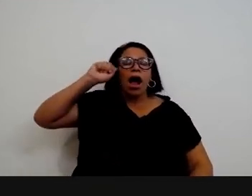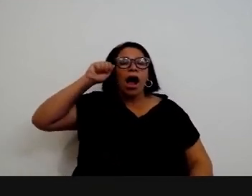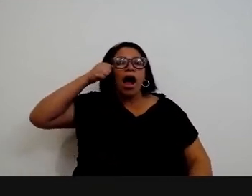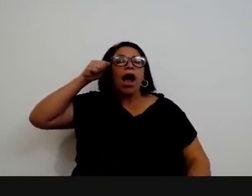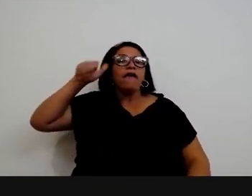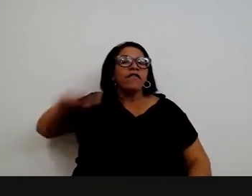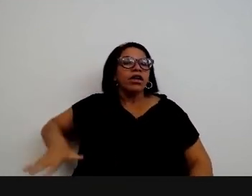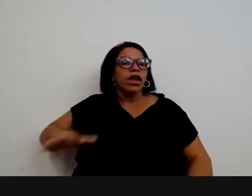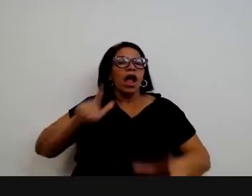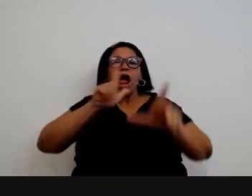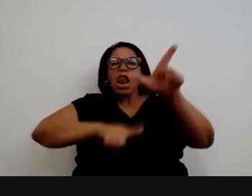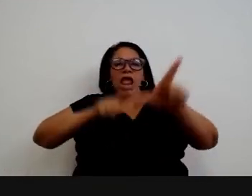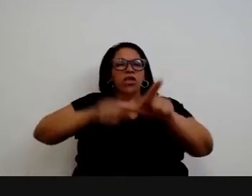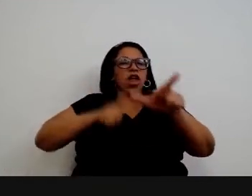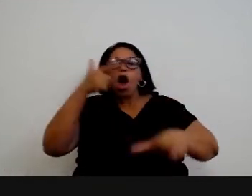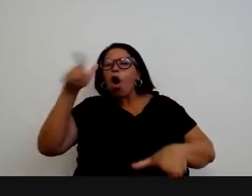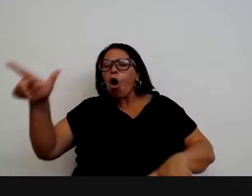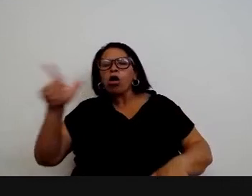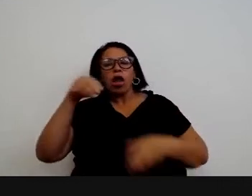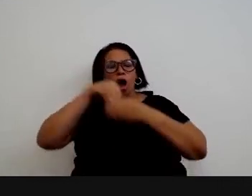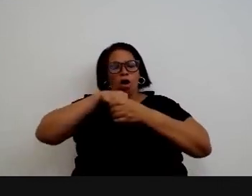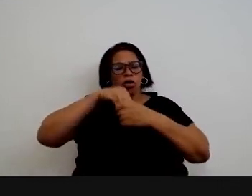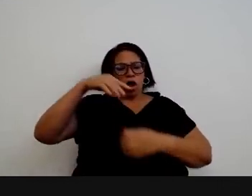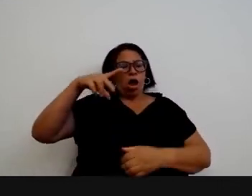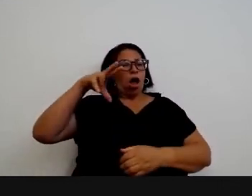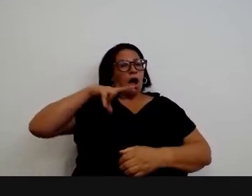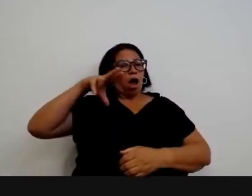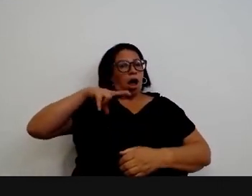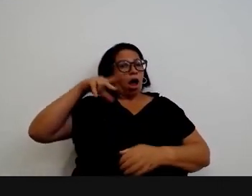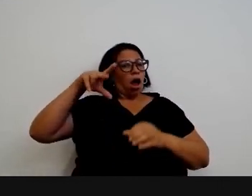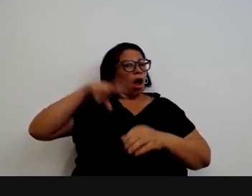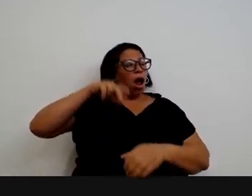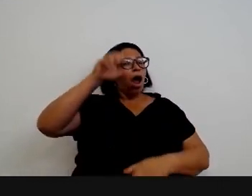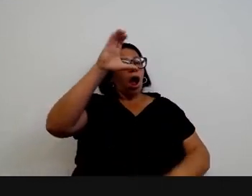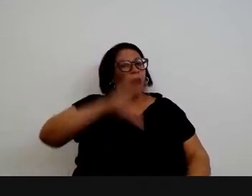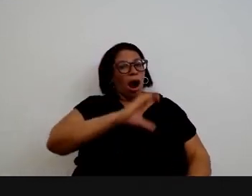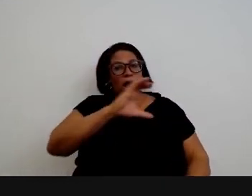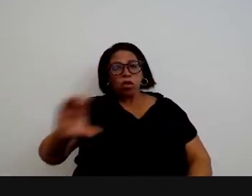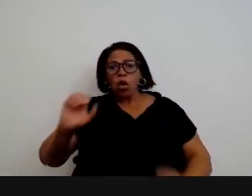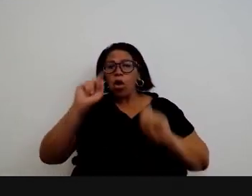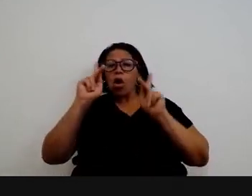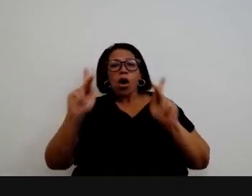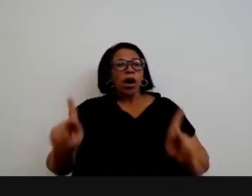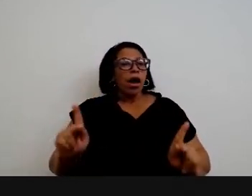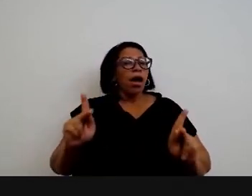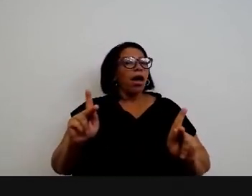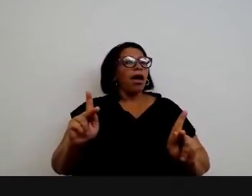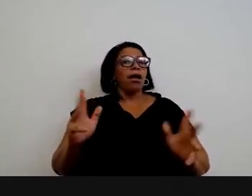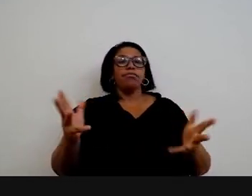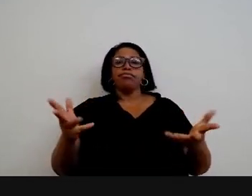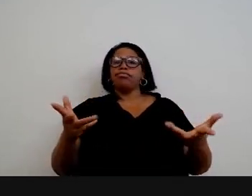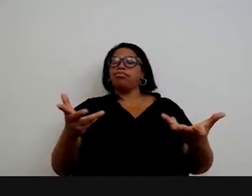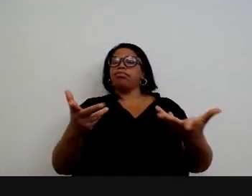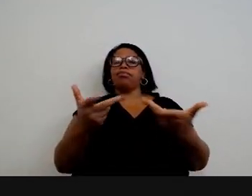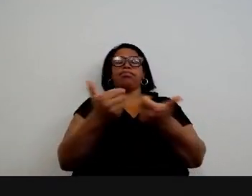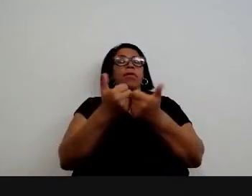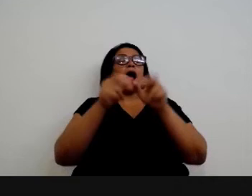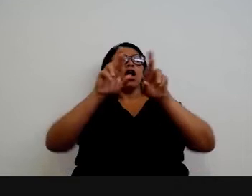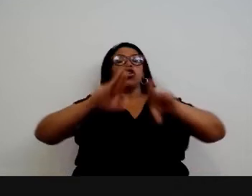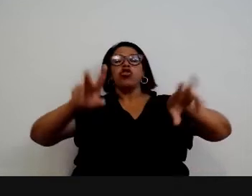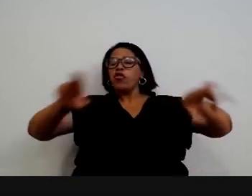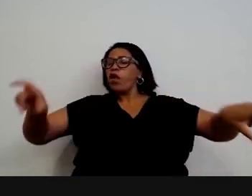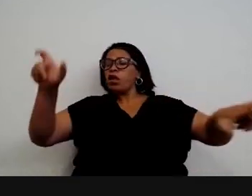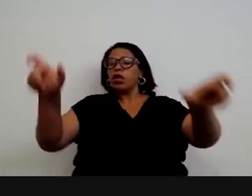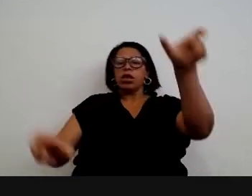é católico. O meu coletivo é o coletivo da diversidade religiosa. Que é uma das coisas mais incríveis que a gente poderia imaginar